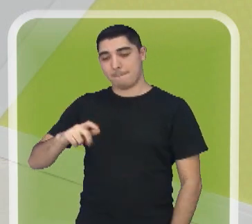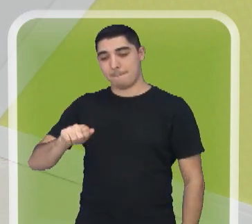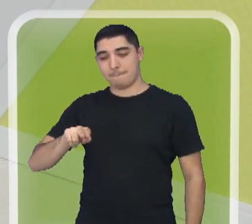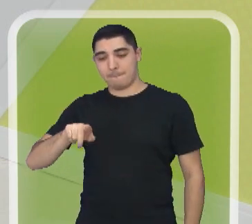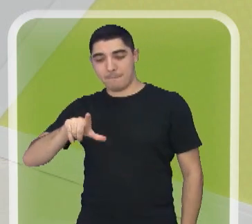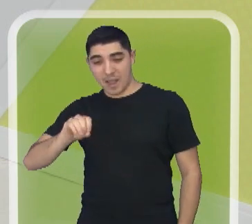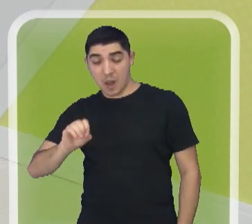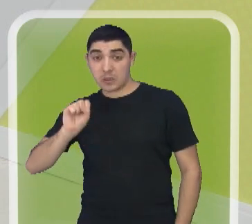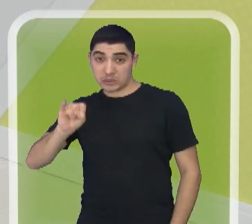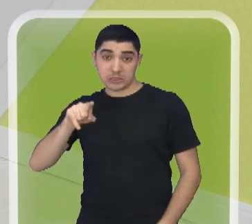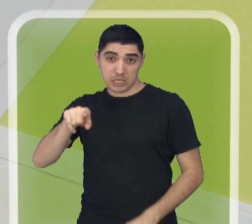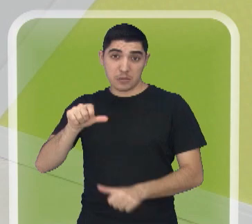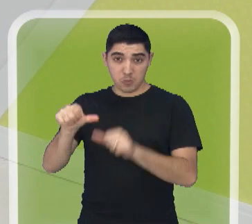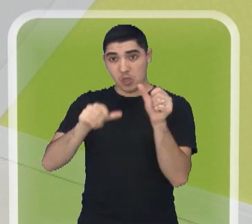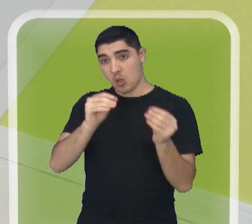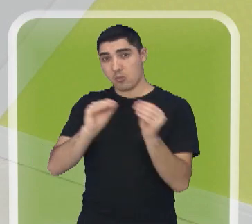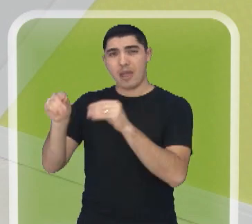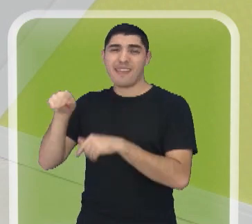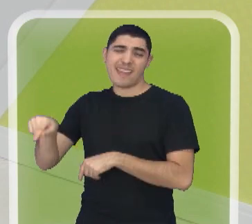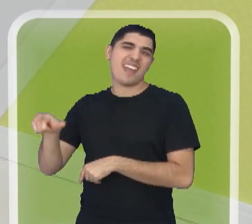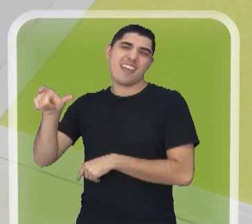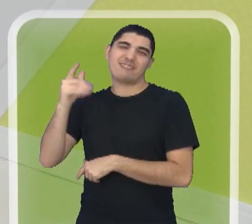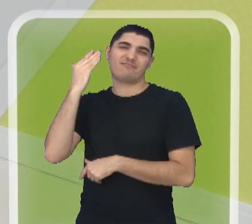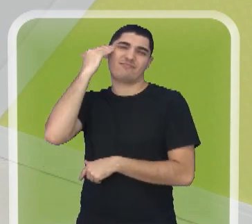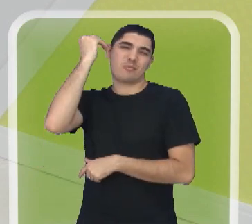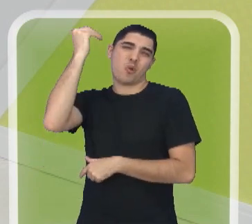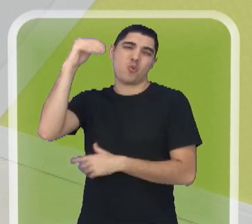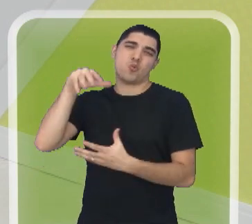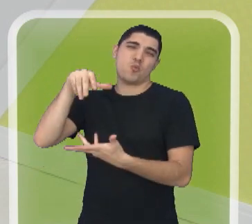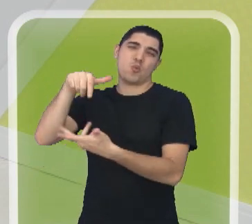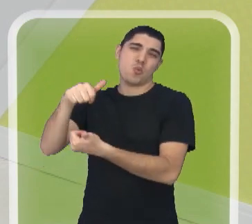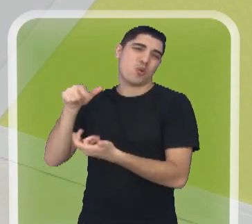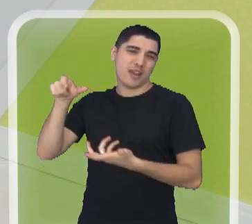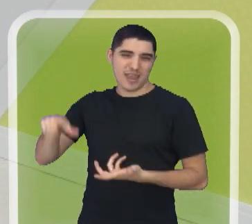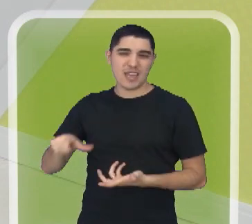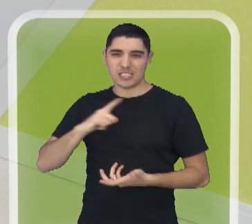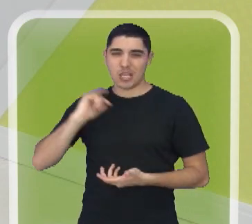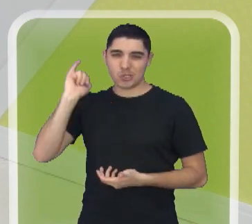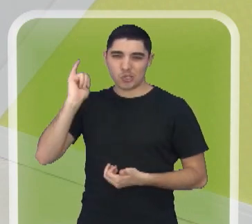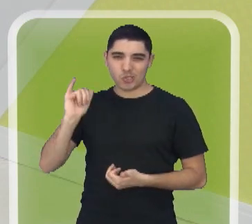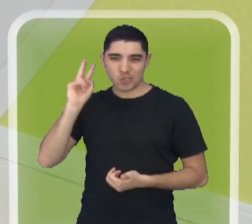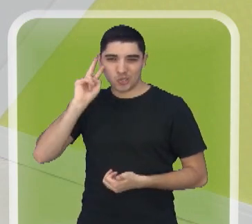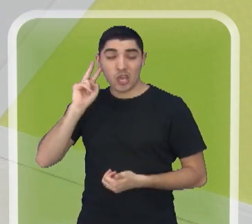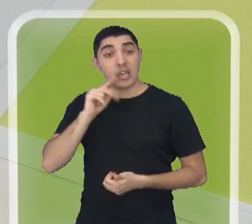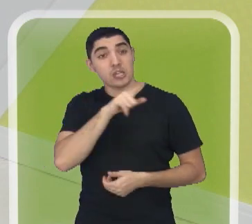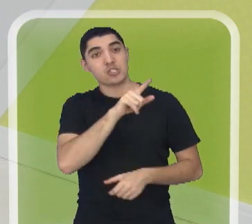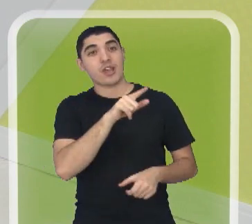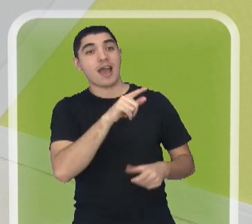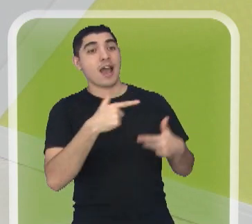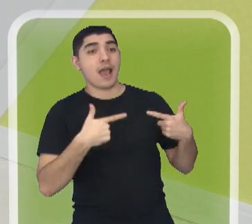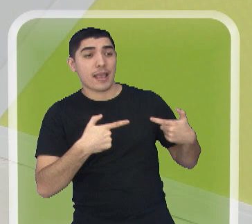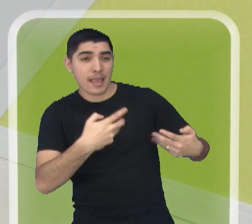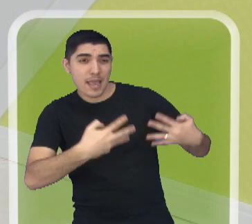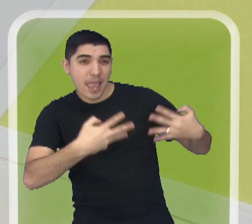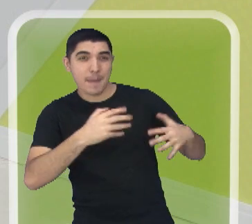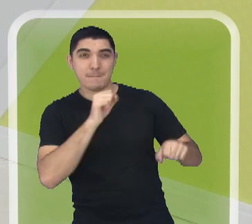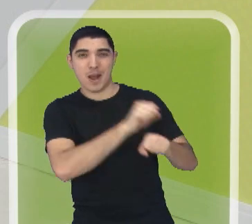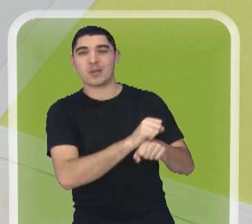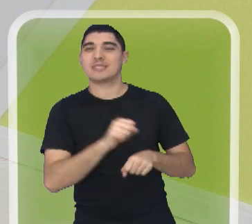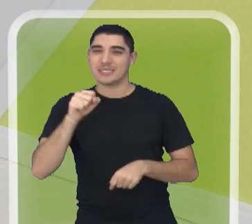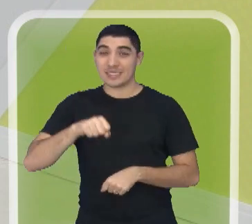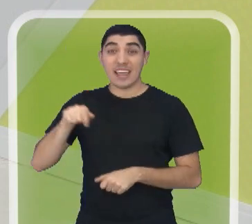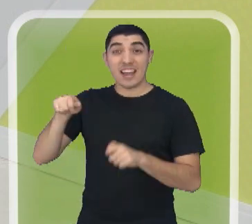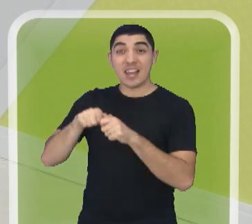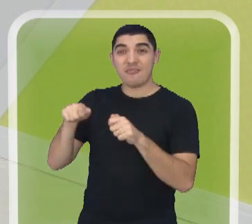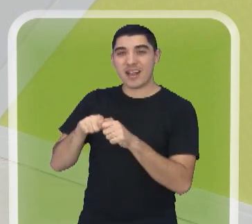se ele for para outra equipe. Paulo Campos é um homem do mundo, né? Já contou história bacana aqui pra gente. Parou guerras. Parou guerras, é verdade. E só com a embaixadinha